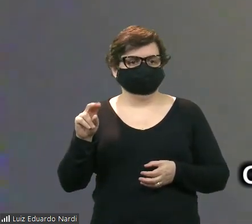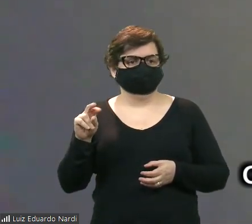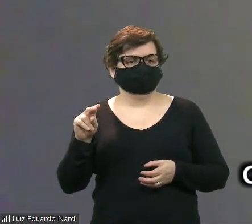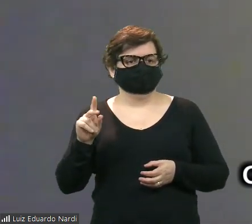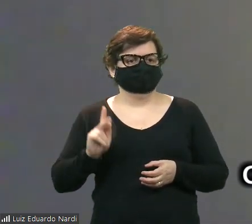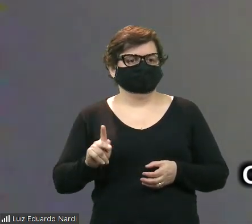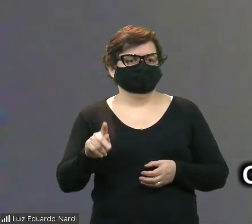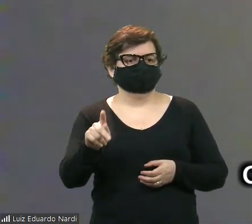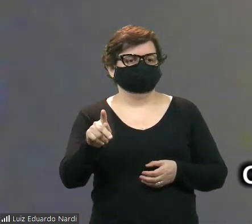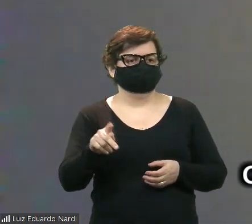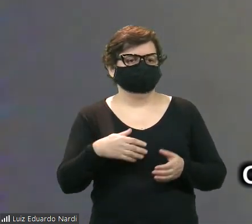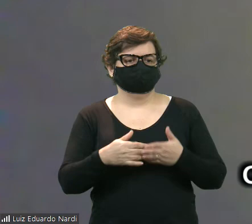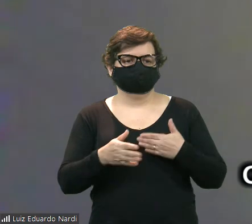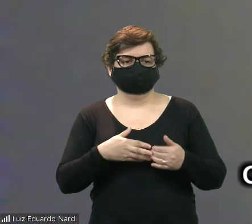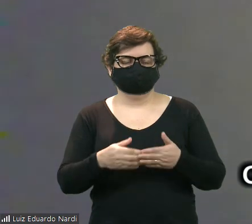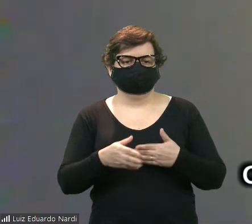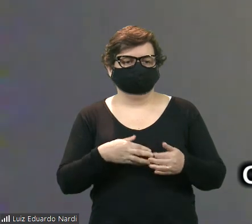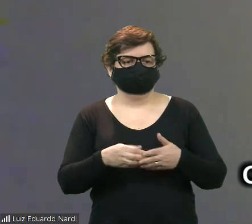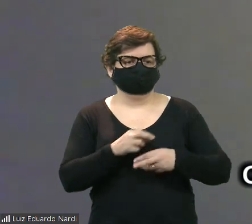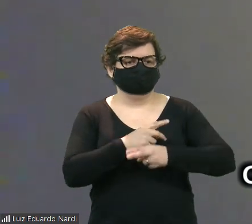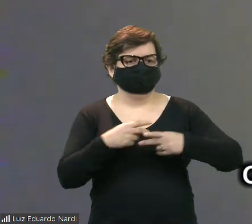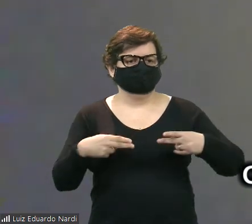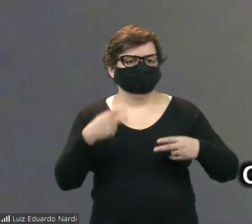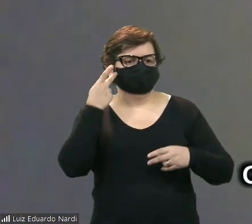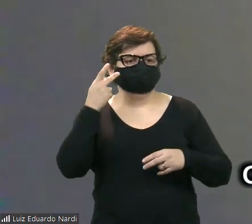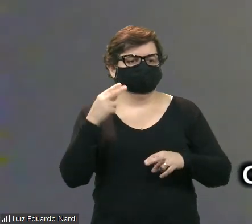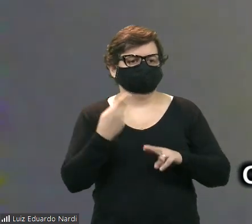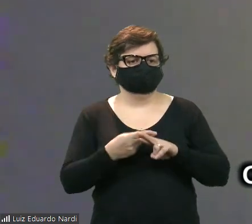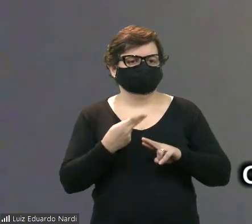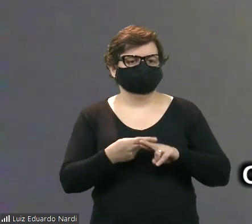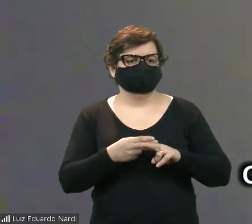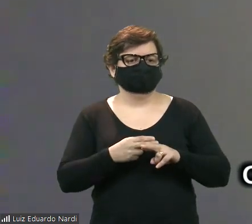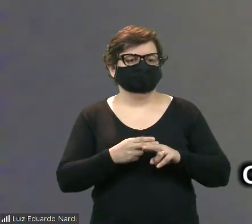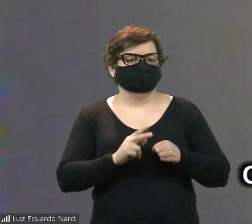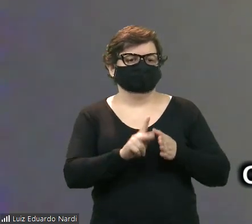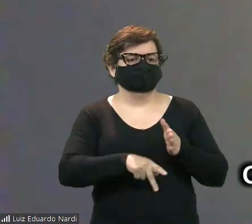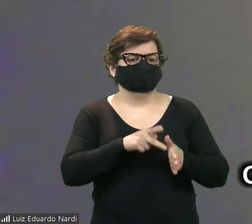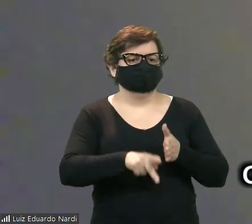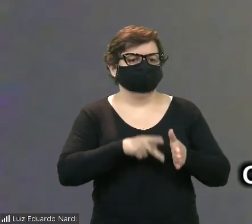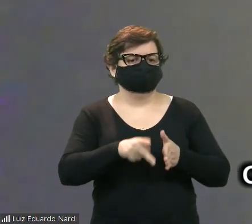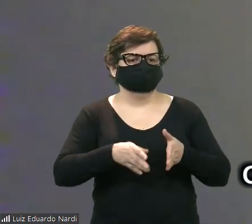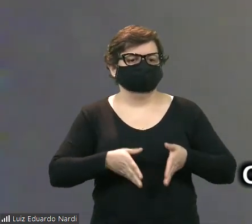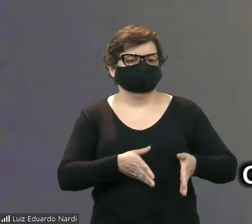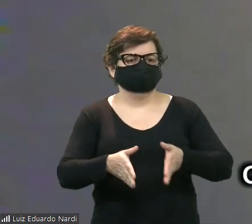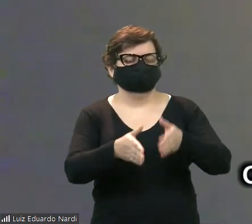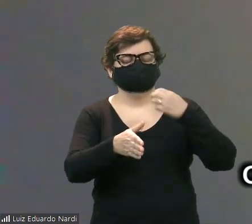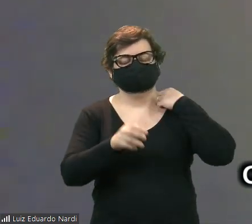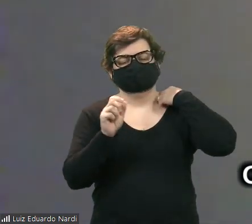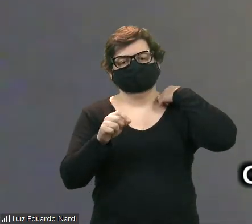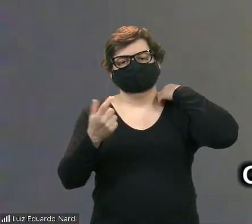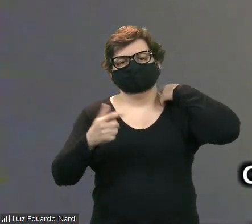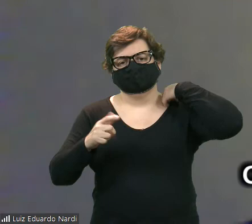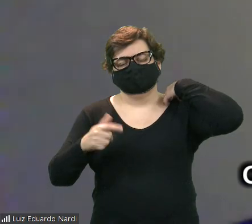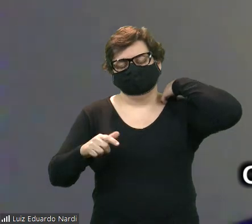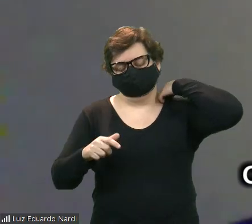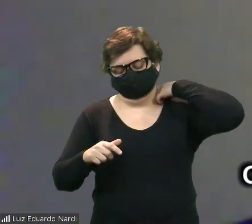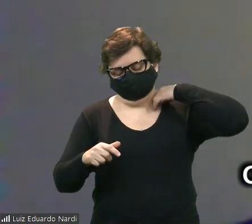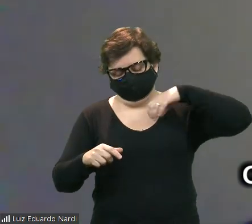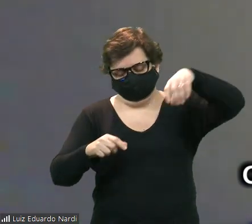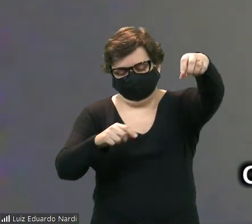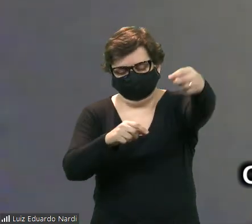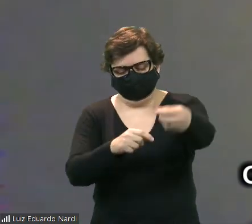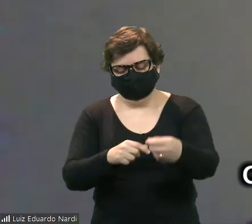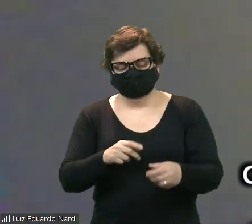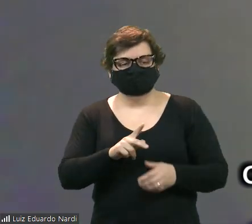negado qualquer tipo de utilização dos trilhos que estão aí, por onde não passa trem nenhum, que nós